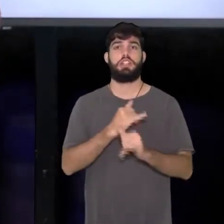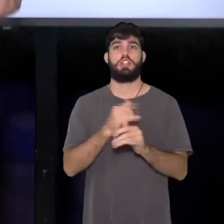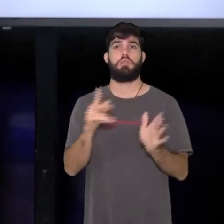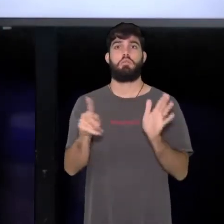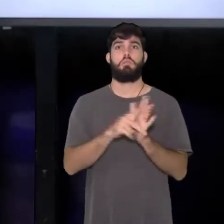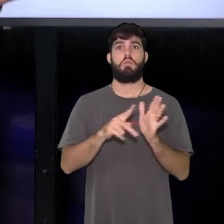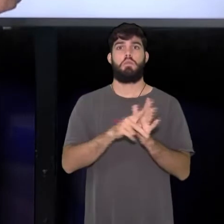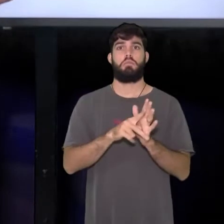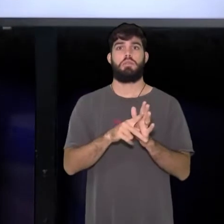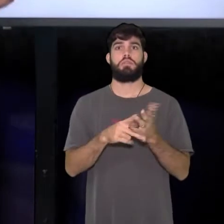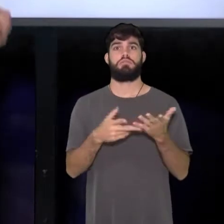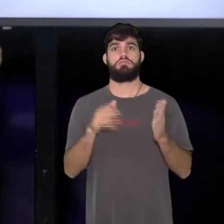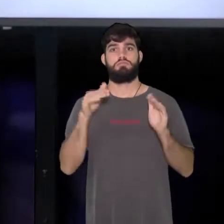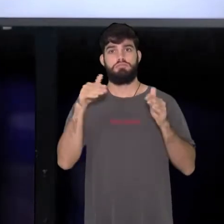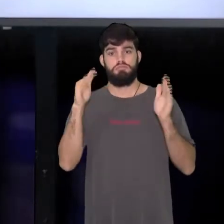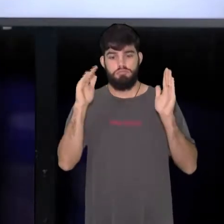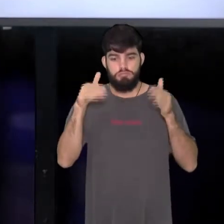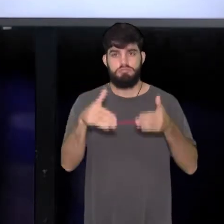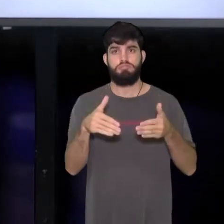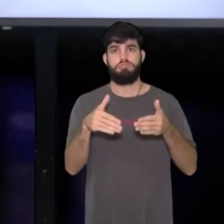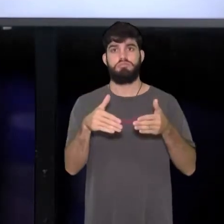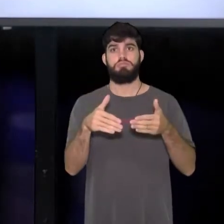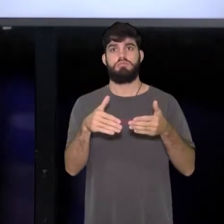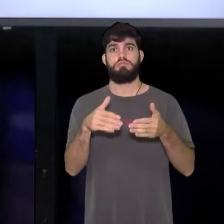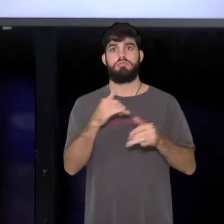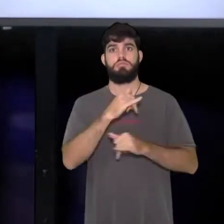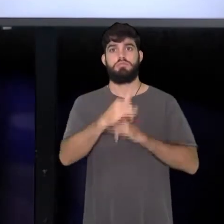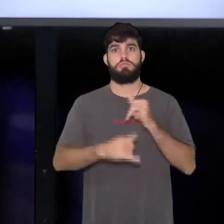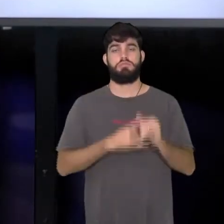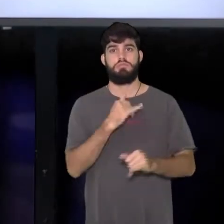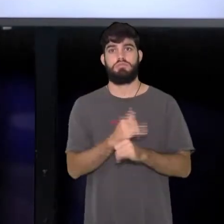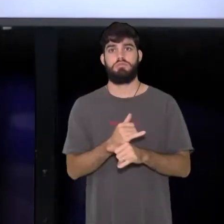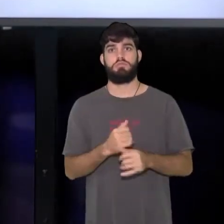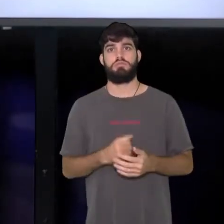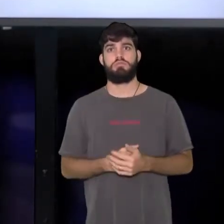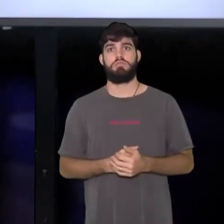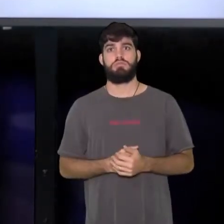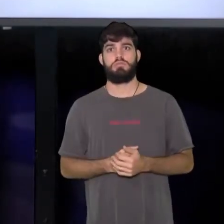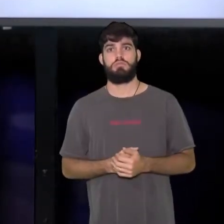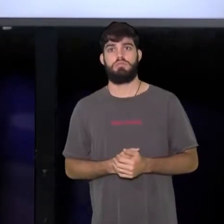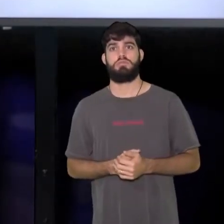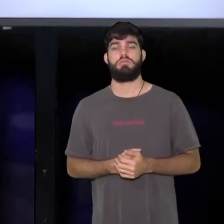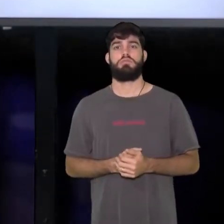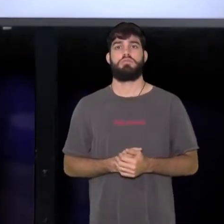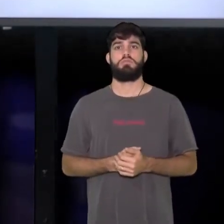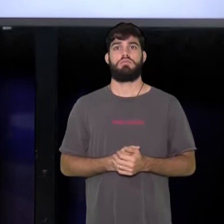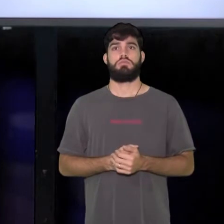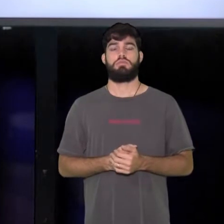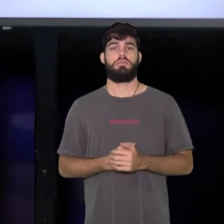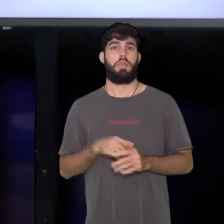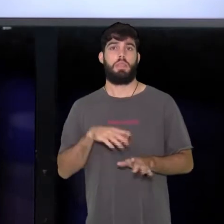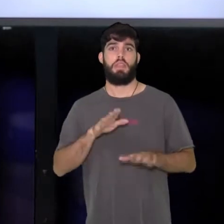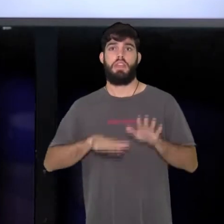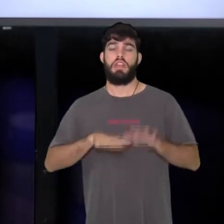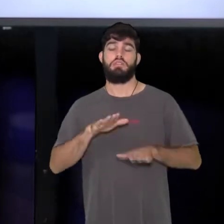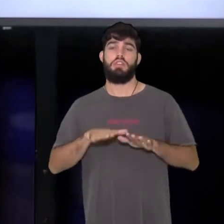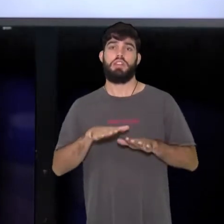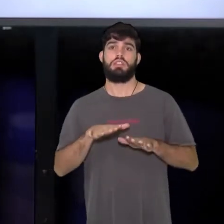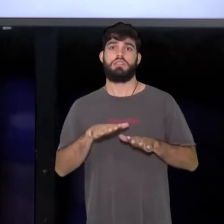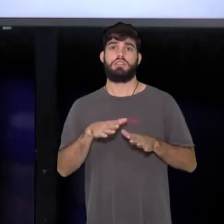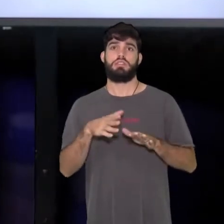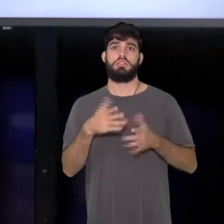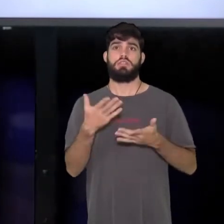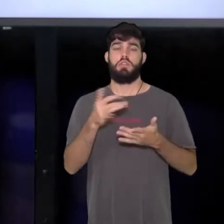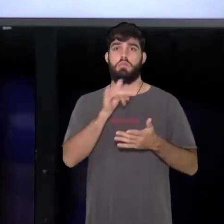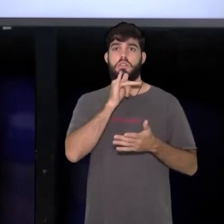exclusivamente no âmbito digital, que vem um pouquinho, muitas vezes, dos elementos verbais e não verbais,